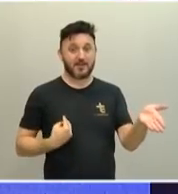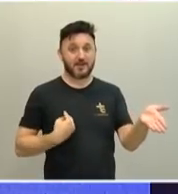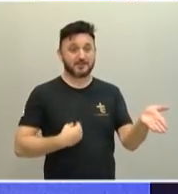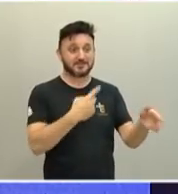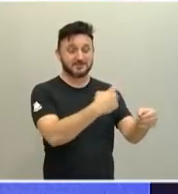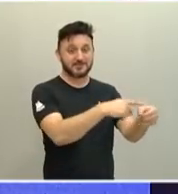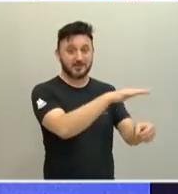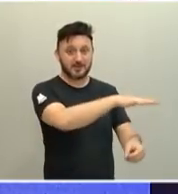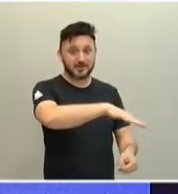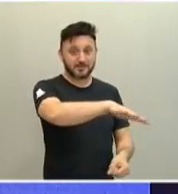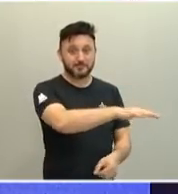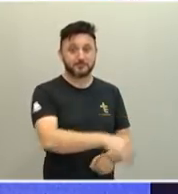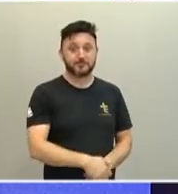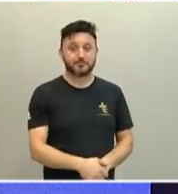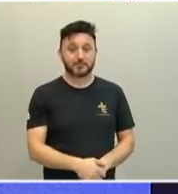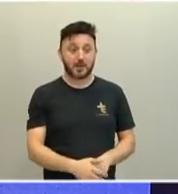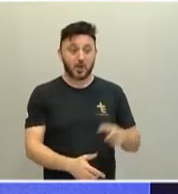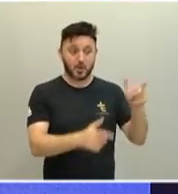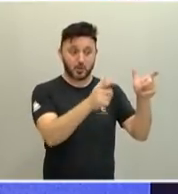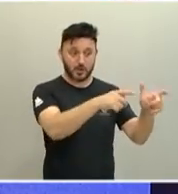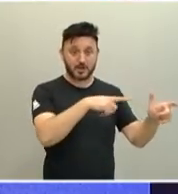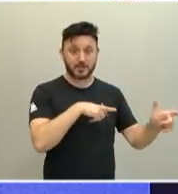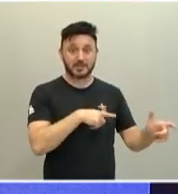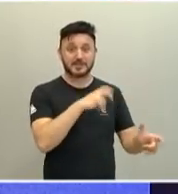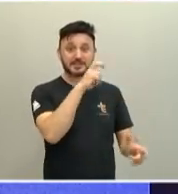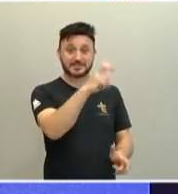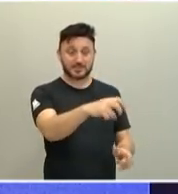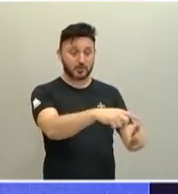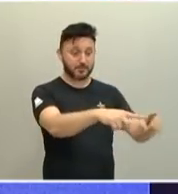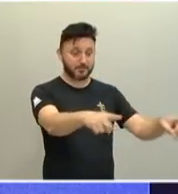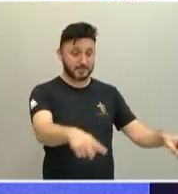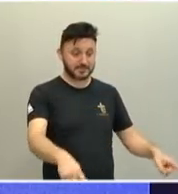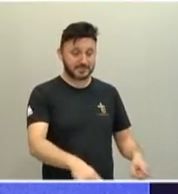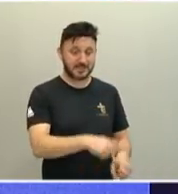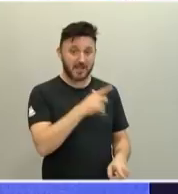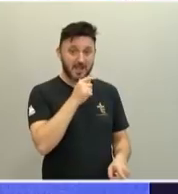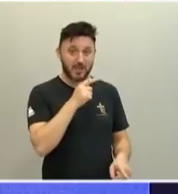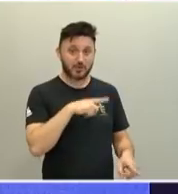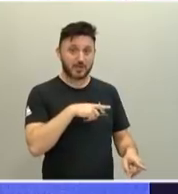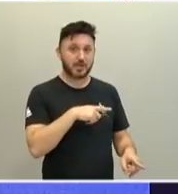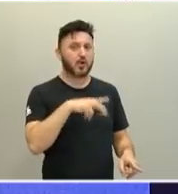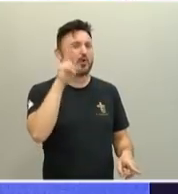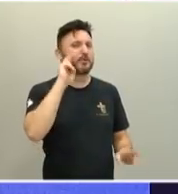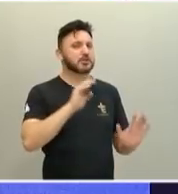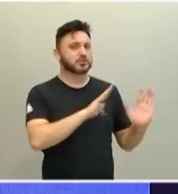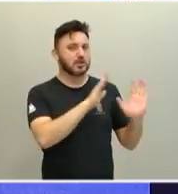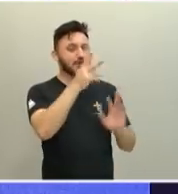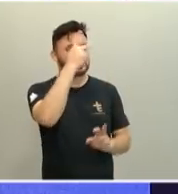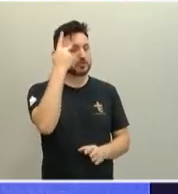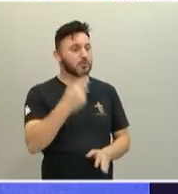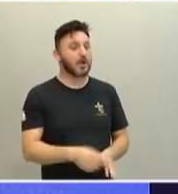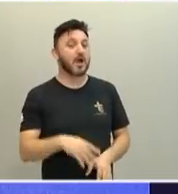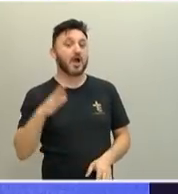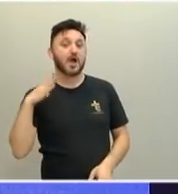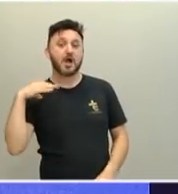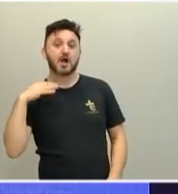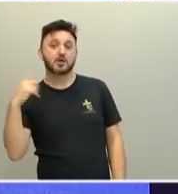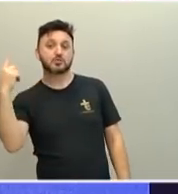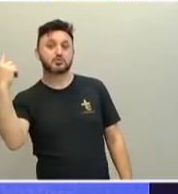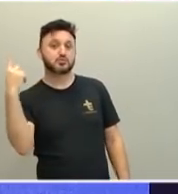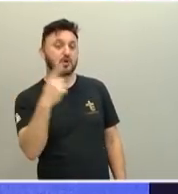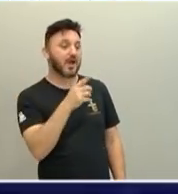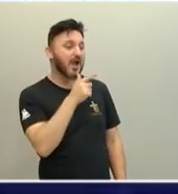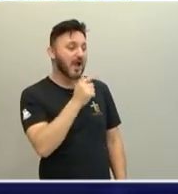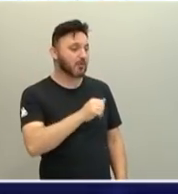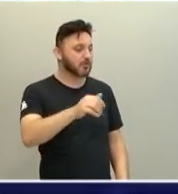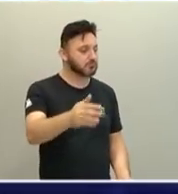esperança. Ali naquele lugar existia 5 piscinas e existia uma lenda que de tempos em tempos um anjo passava a mão na água